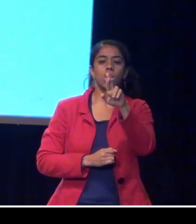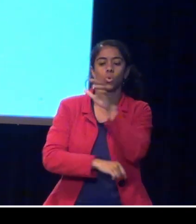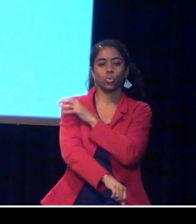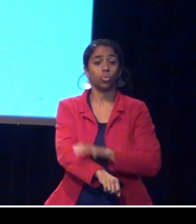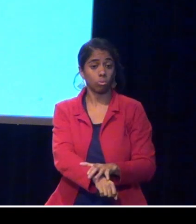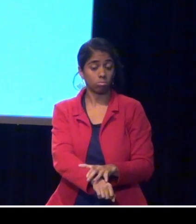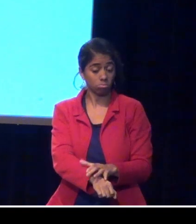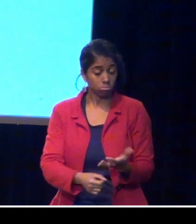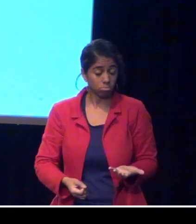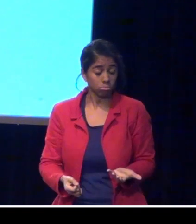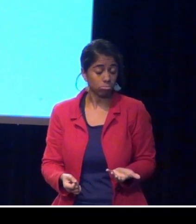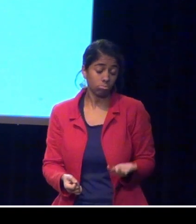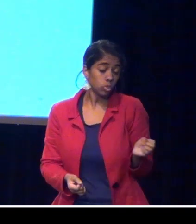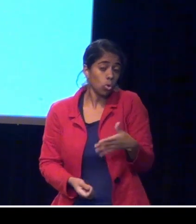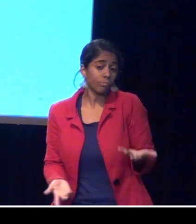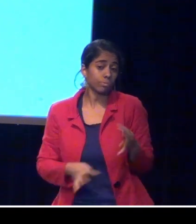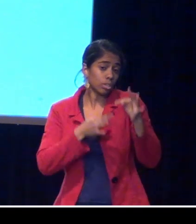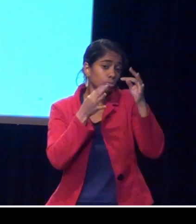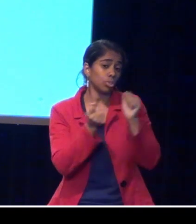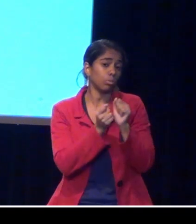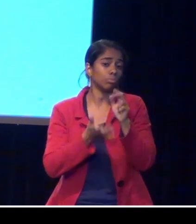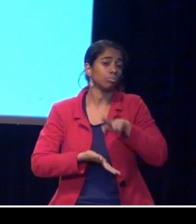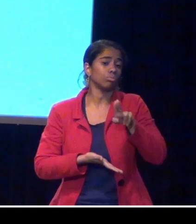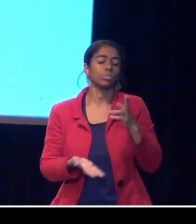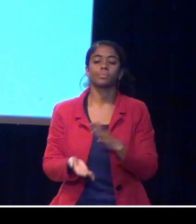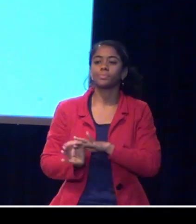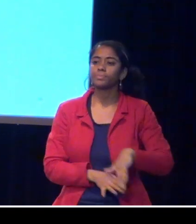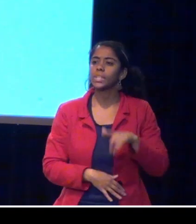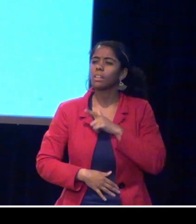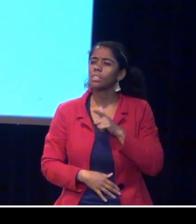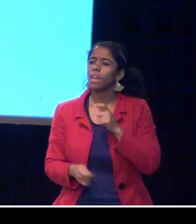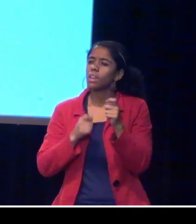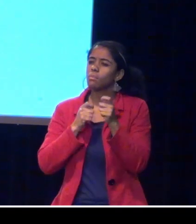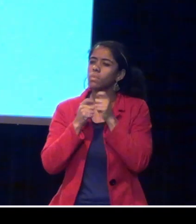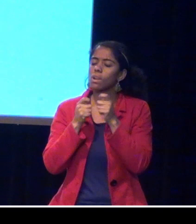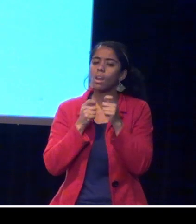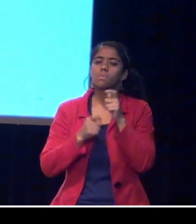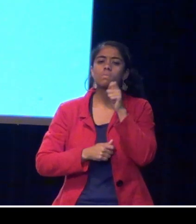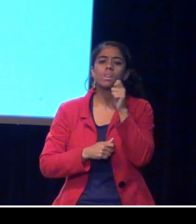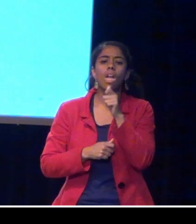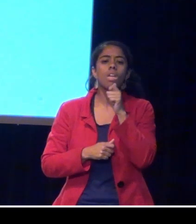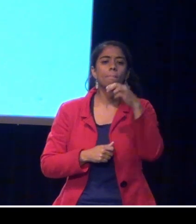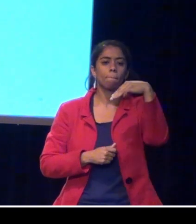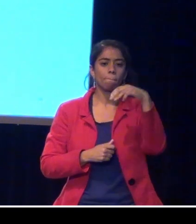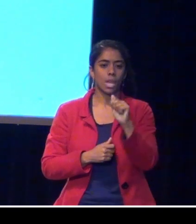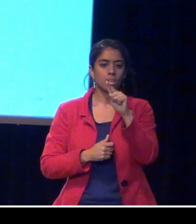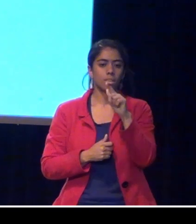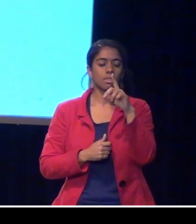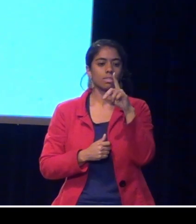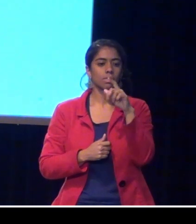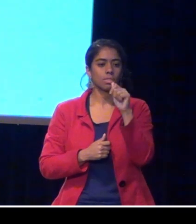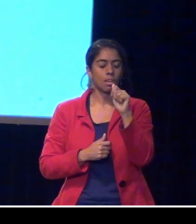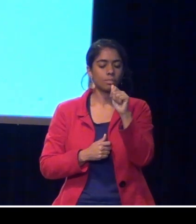na internet, por exemplo, uma entrevista da Magda Soares, que ela fala do